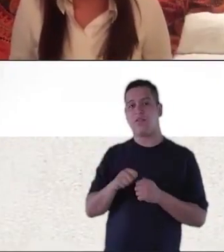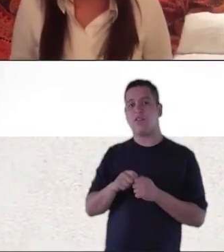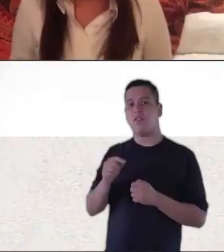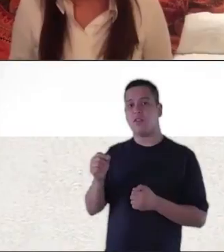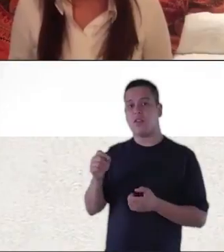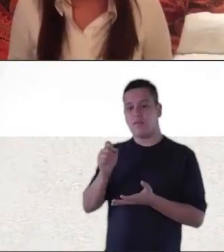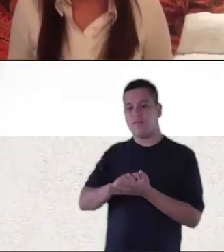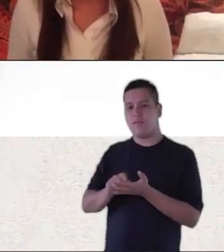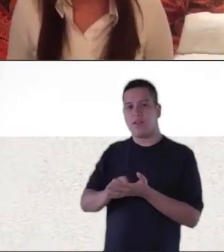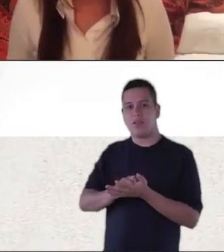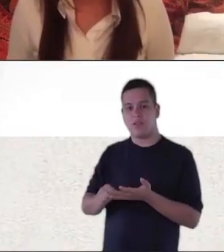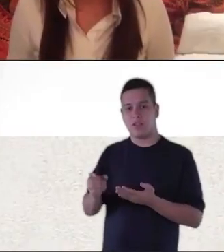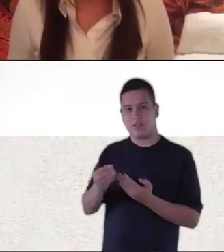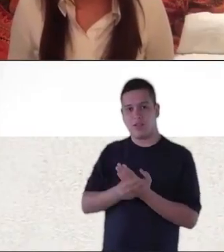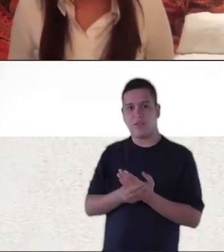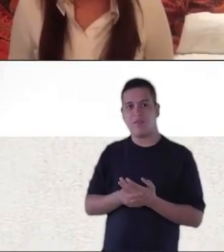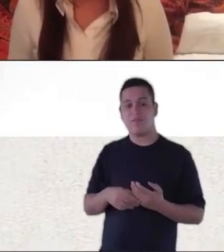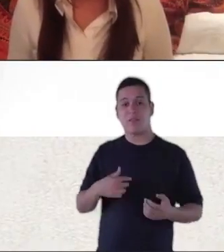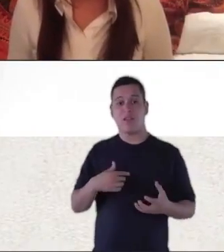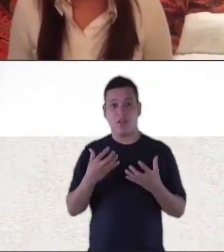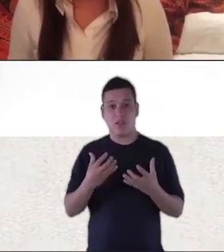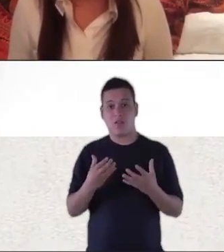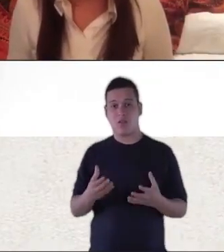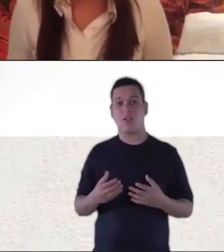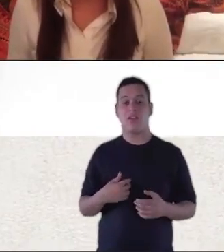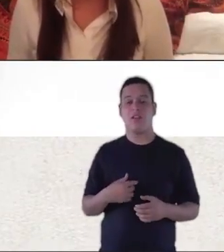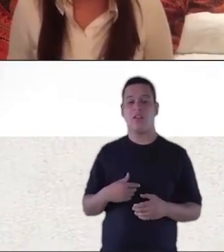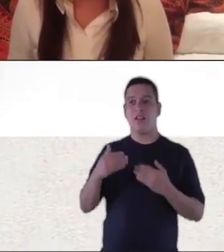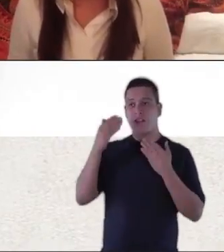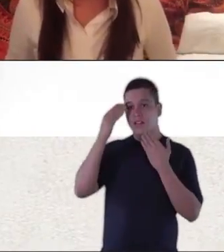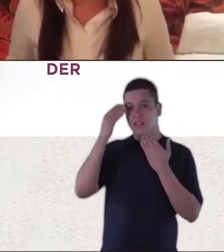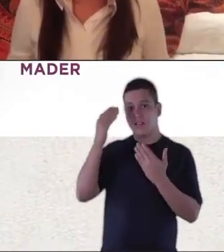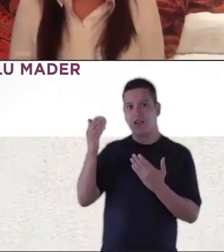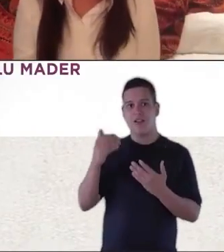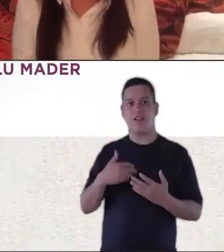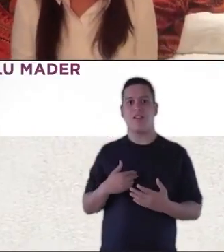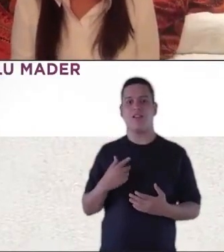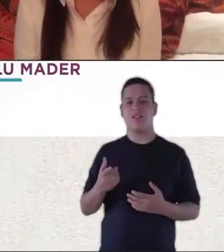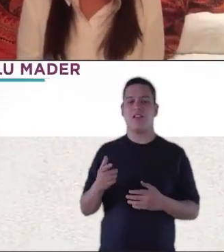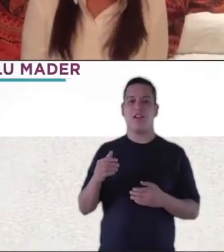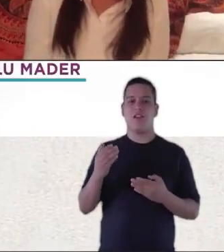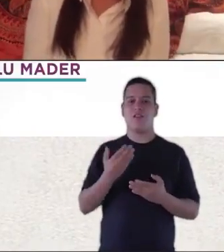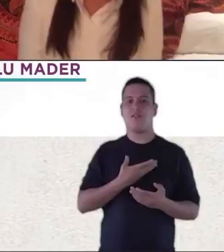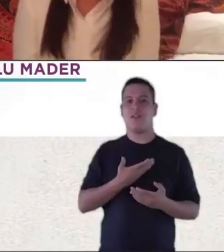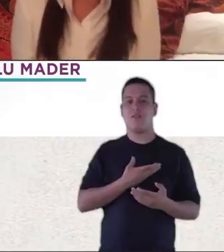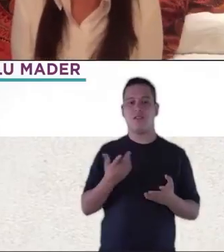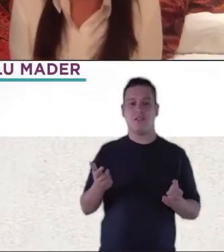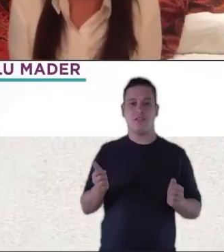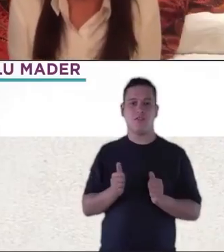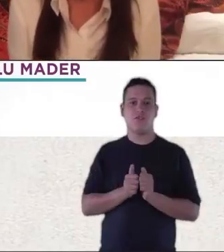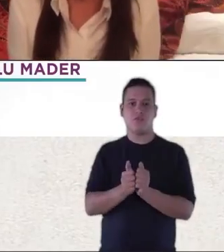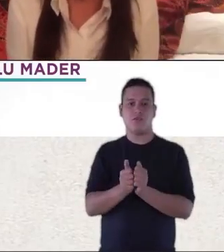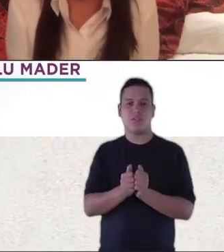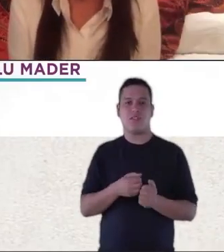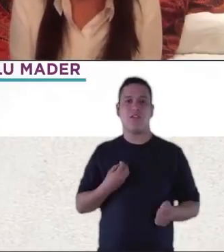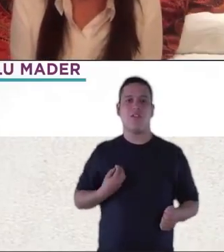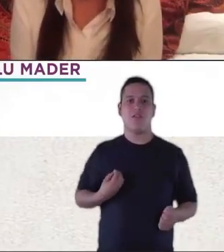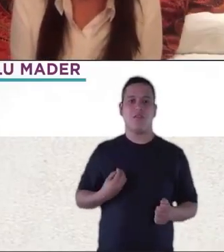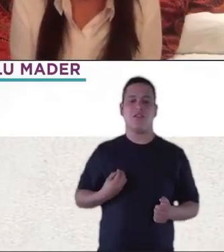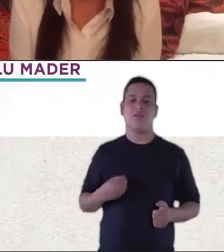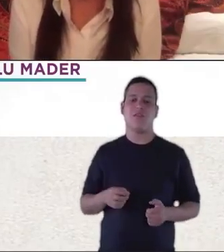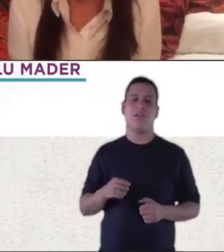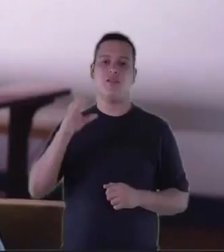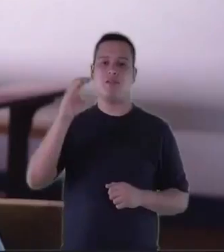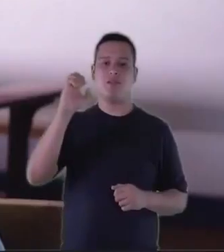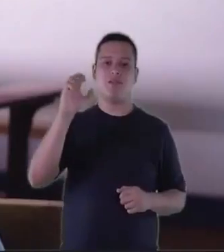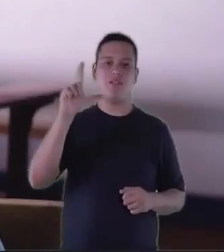Agradecer aos nossos amigos, tudo isso é uma live de amigos mesmo. Tá o Celso Adolfo, a Silvana Gontijo já